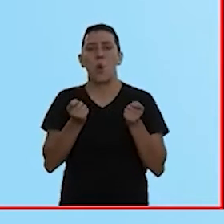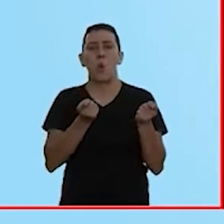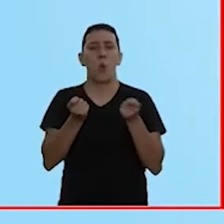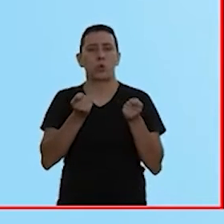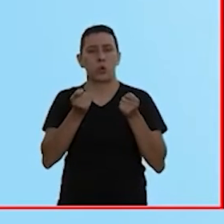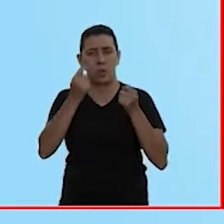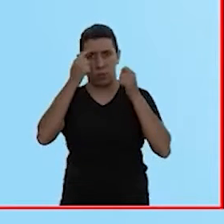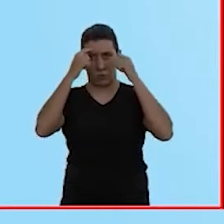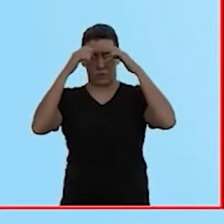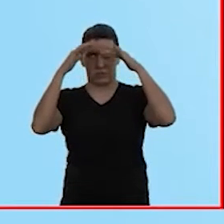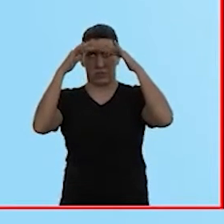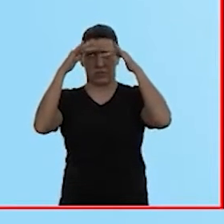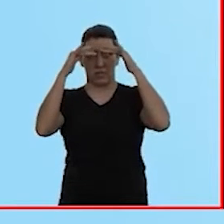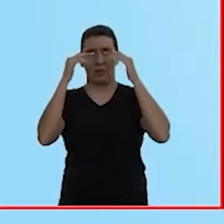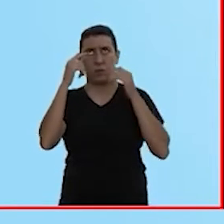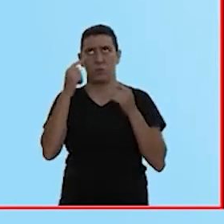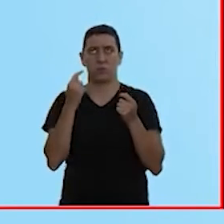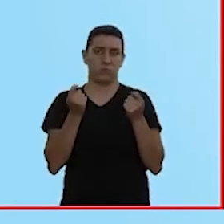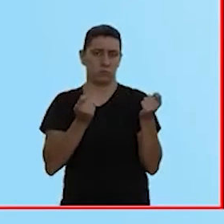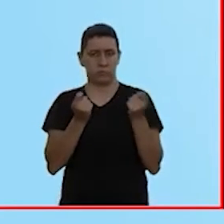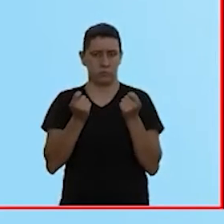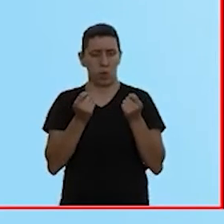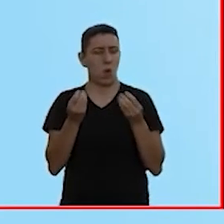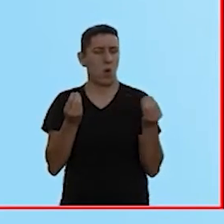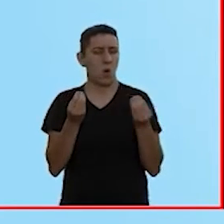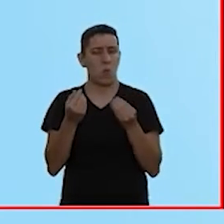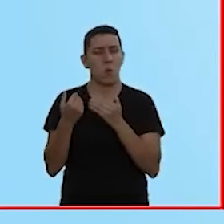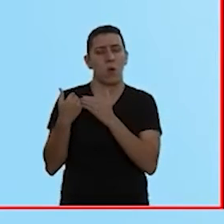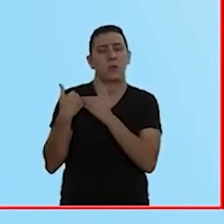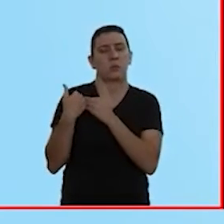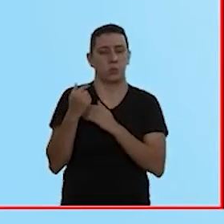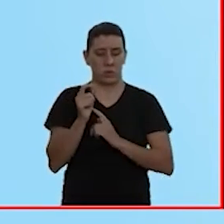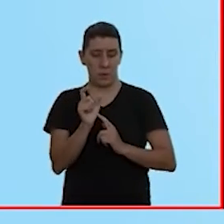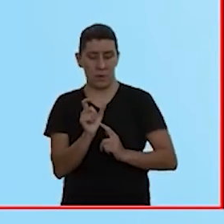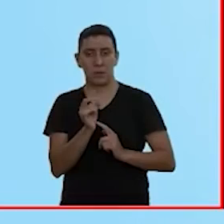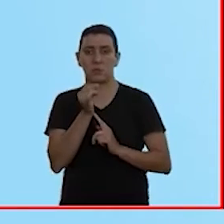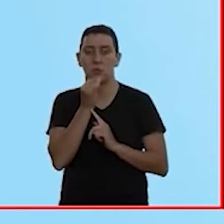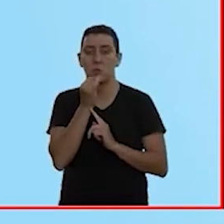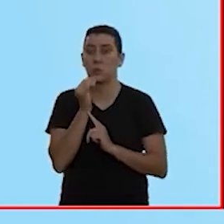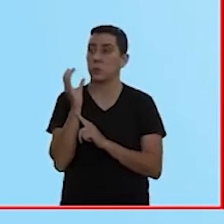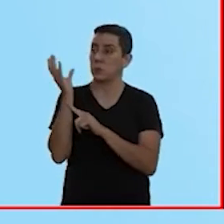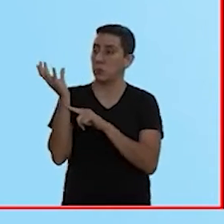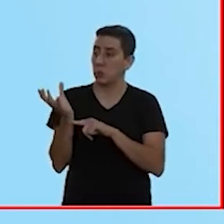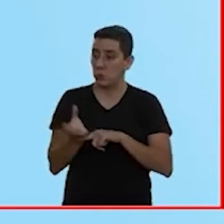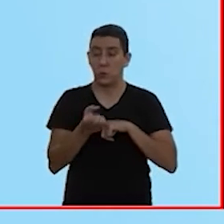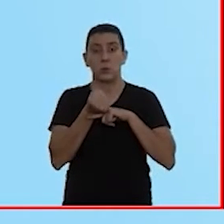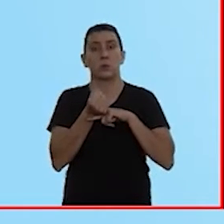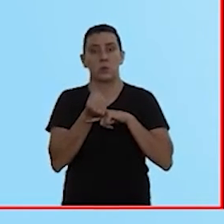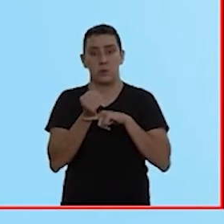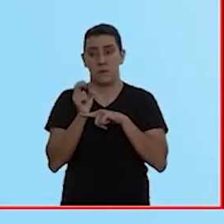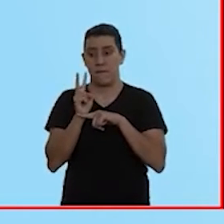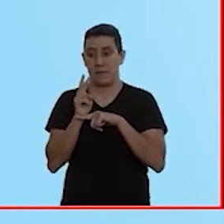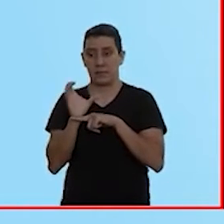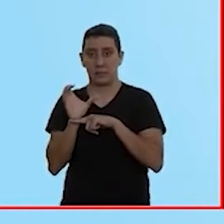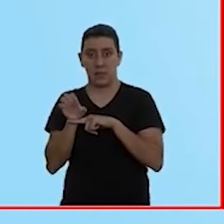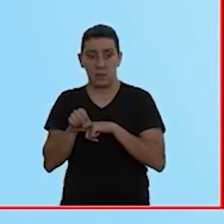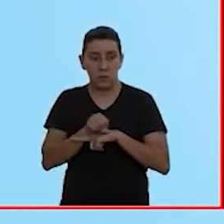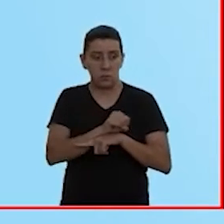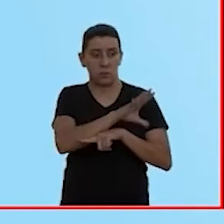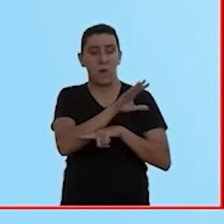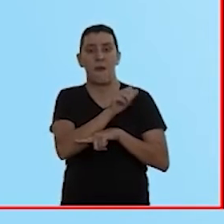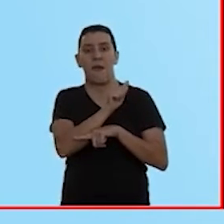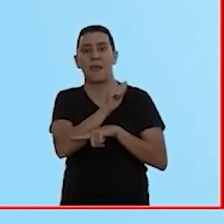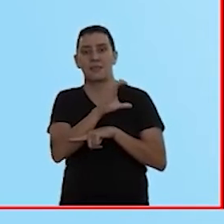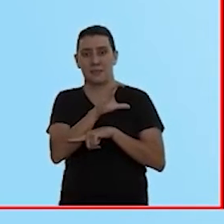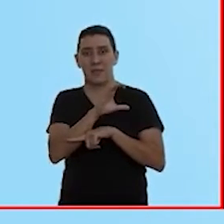cérebro da planta solar ele tem um papel ali que basicamente a converter a atenção de ser em intenção as e né